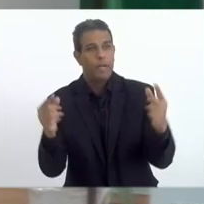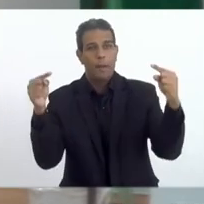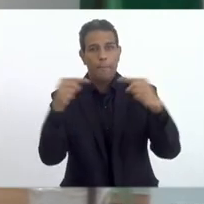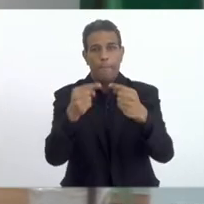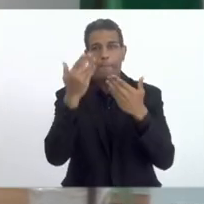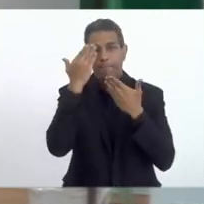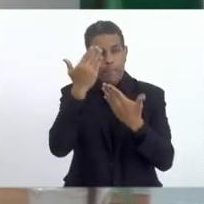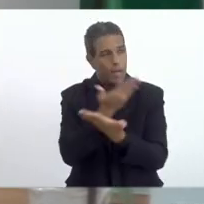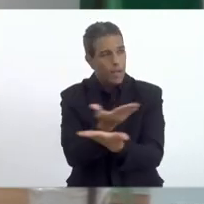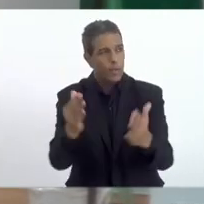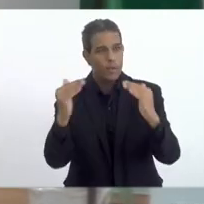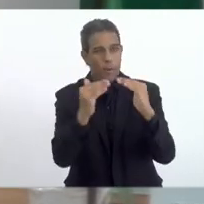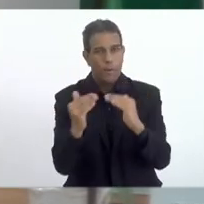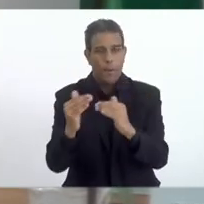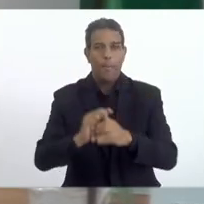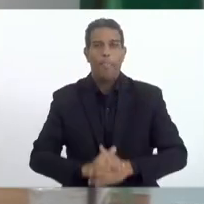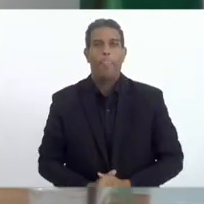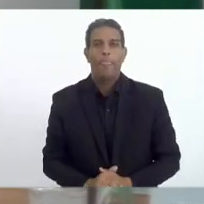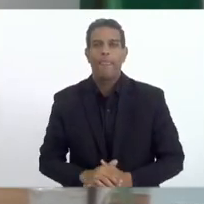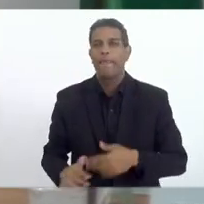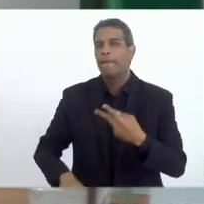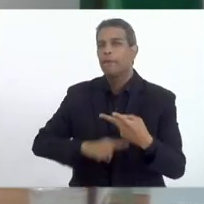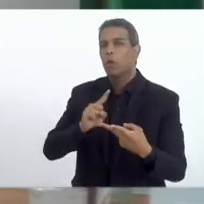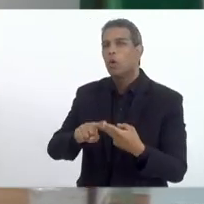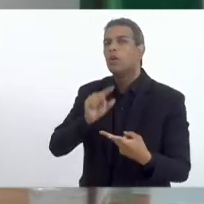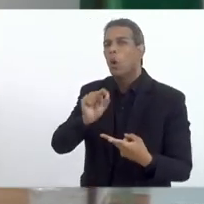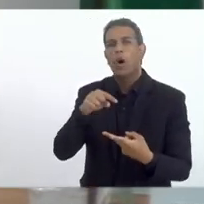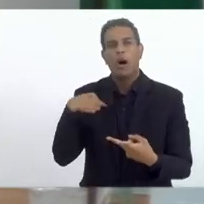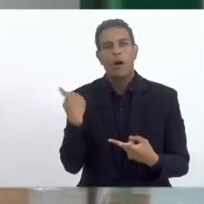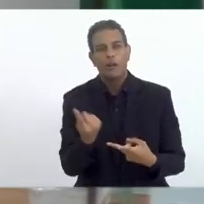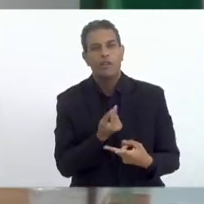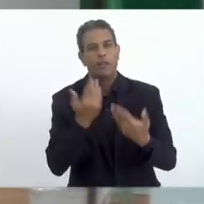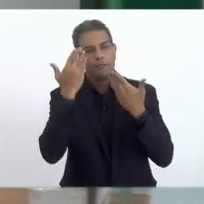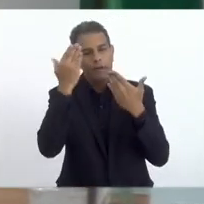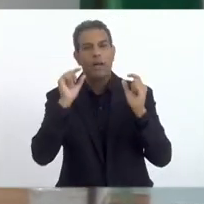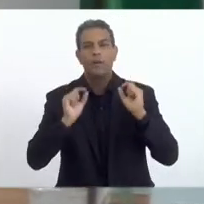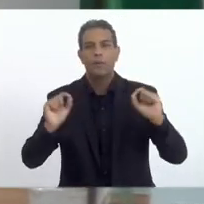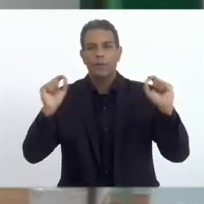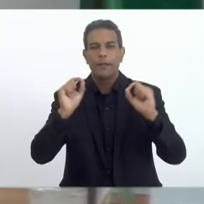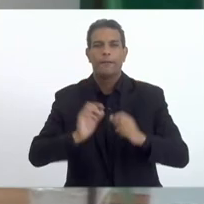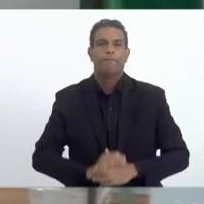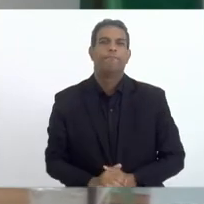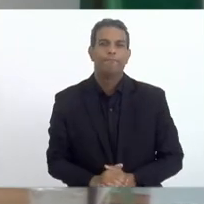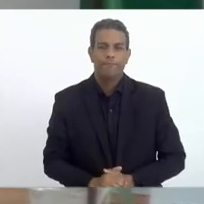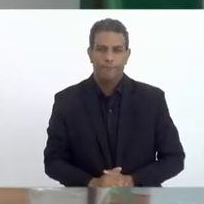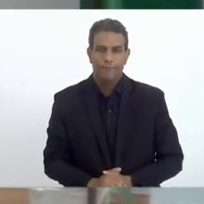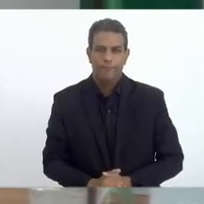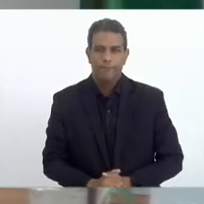pleno acordo. Segunda questão, que o